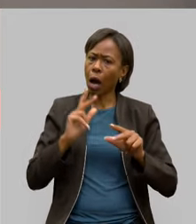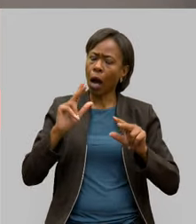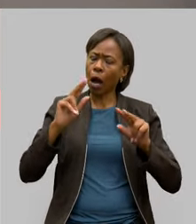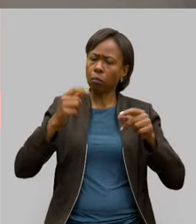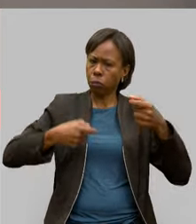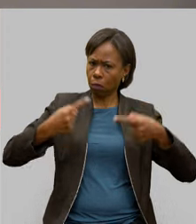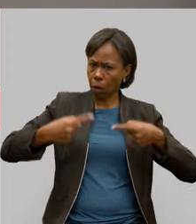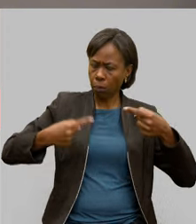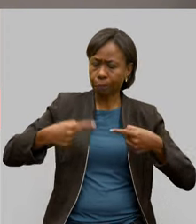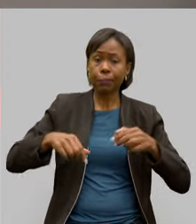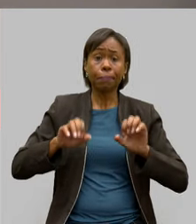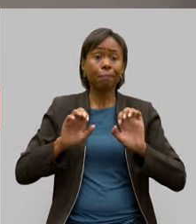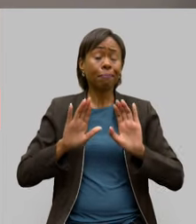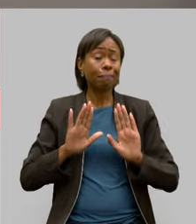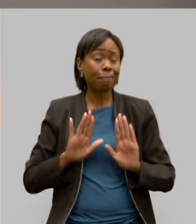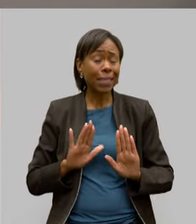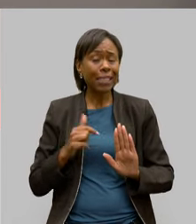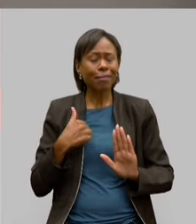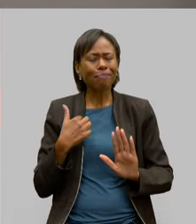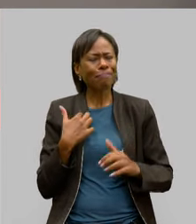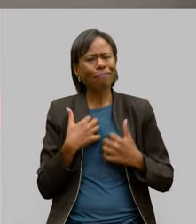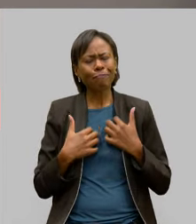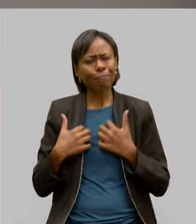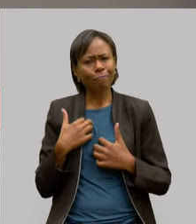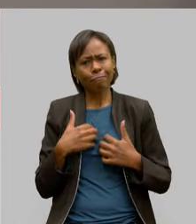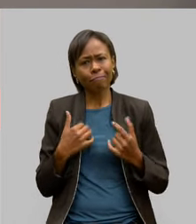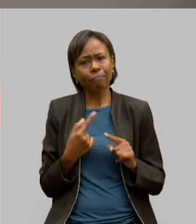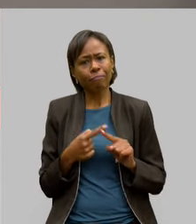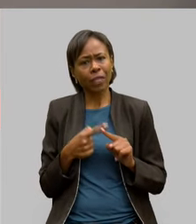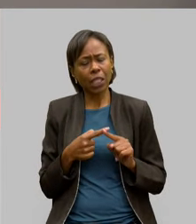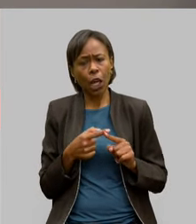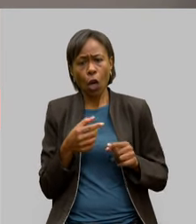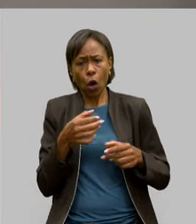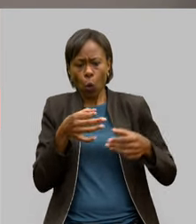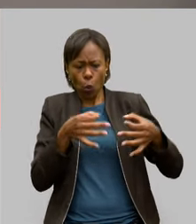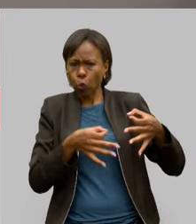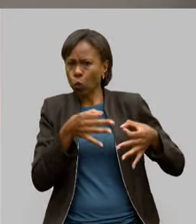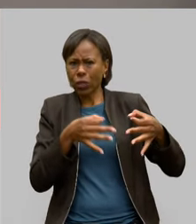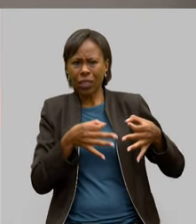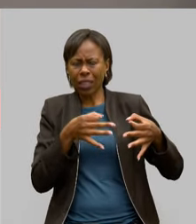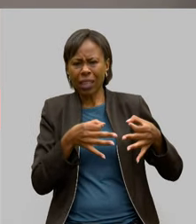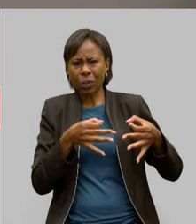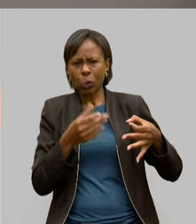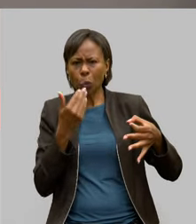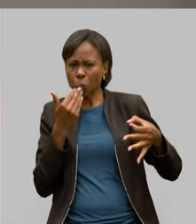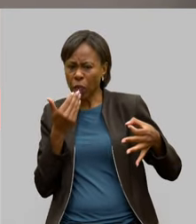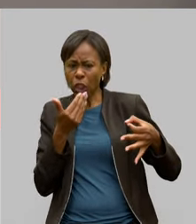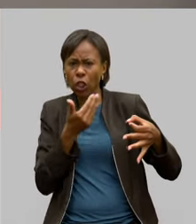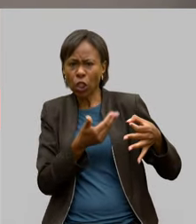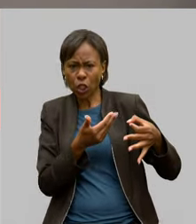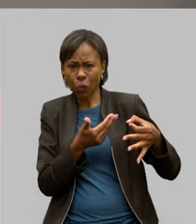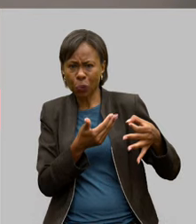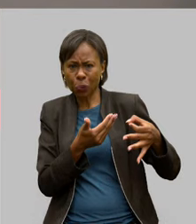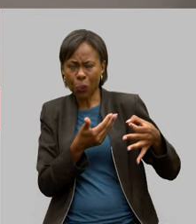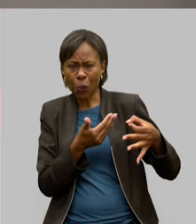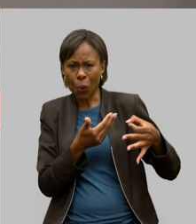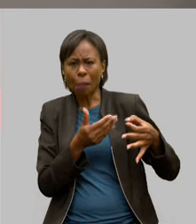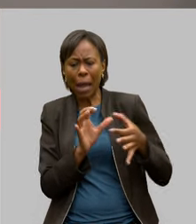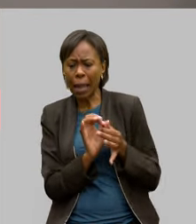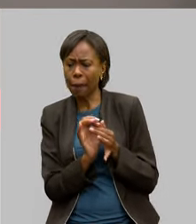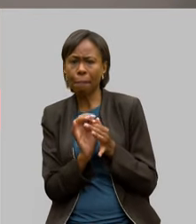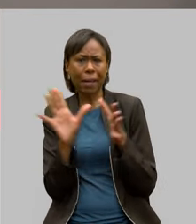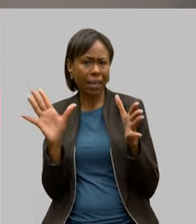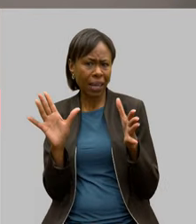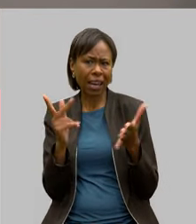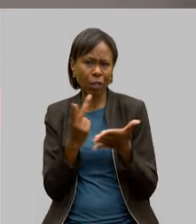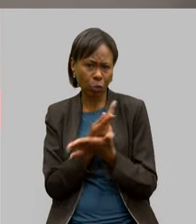que me incomoda nessa situação é que o judiciário não deveria estar sendo acionado para autorizar essa situação em